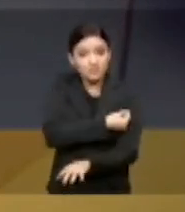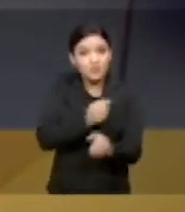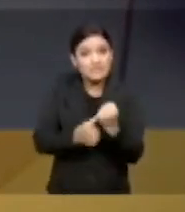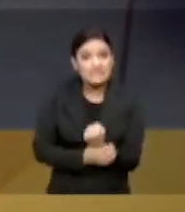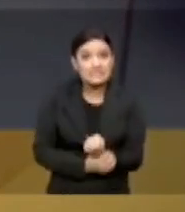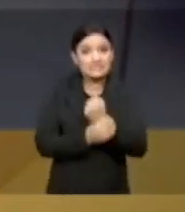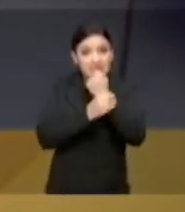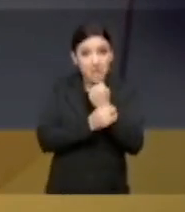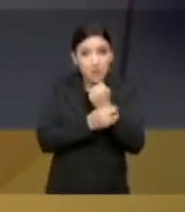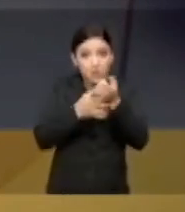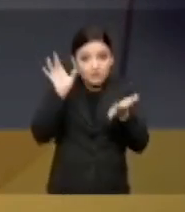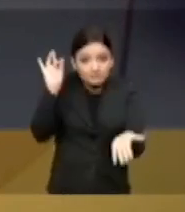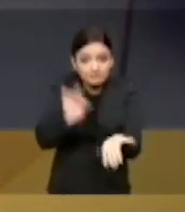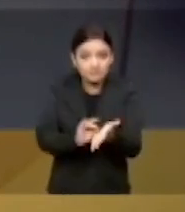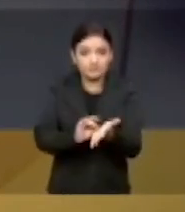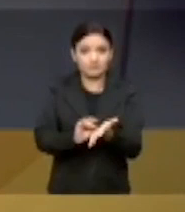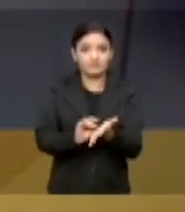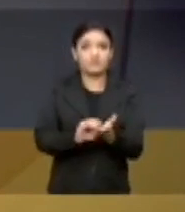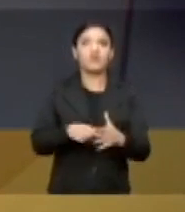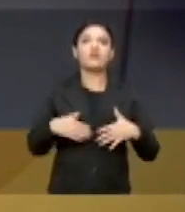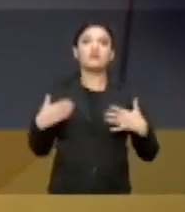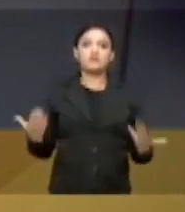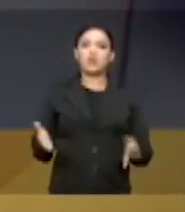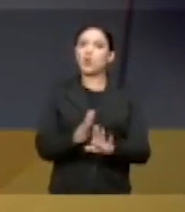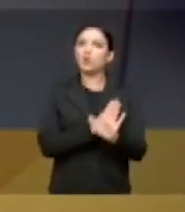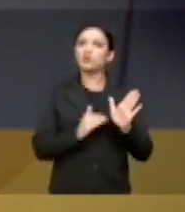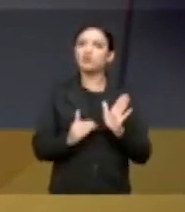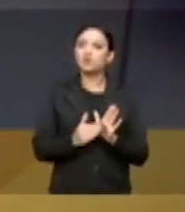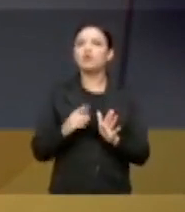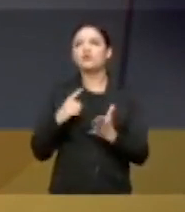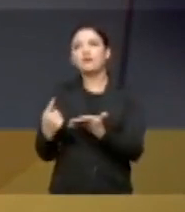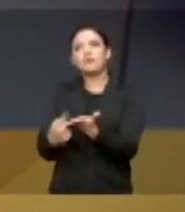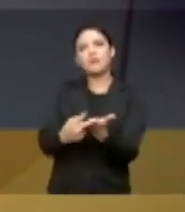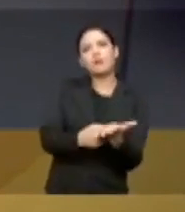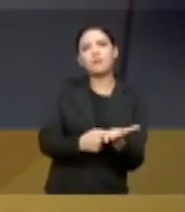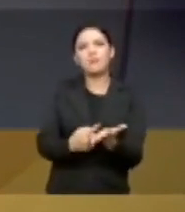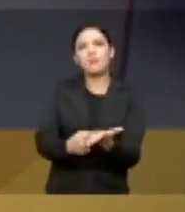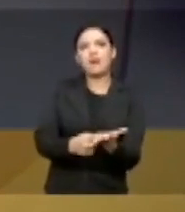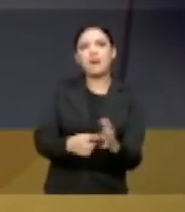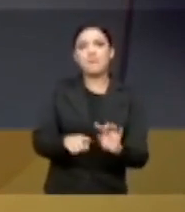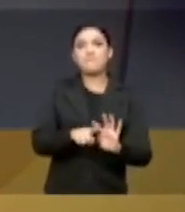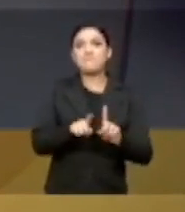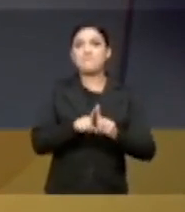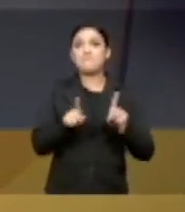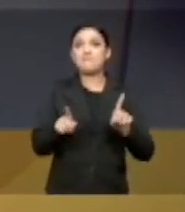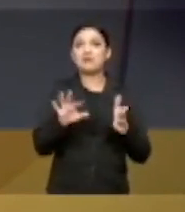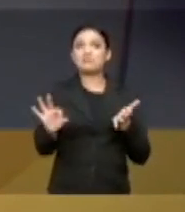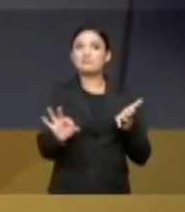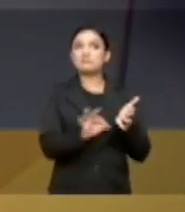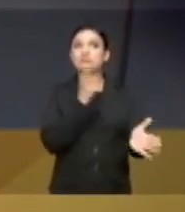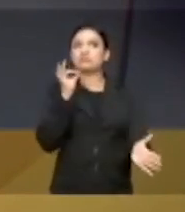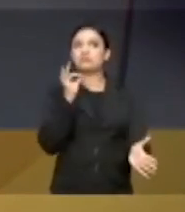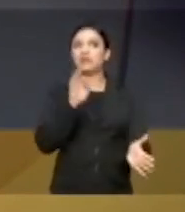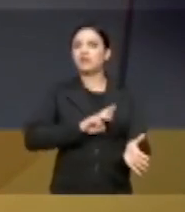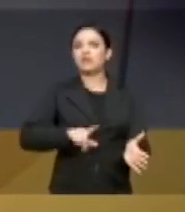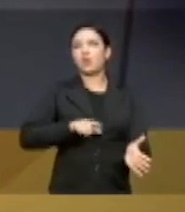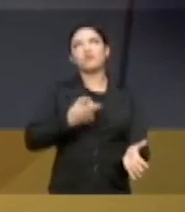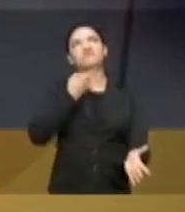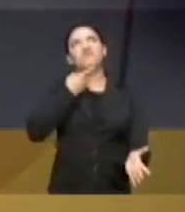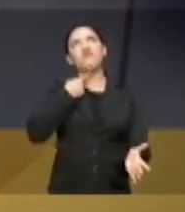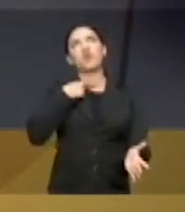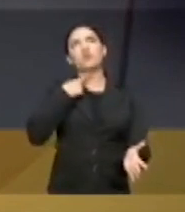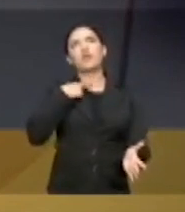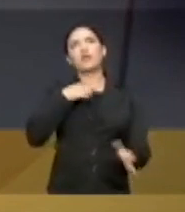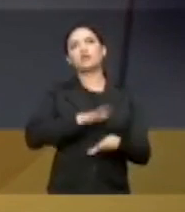repito, essas iniciativas não acontecerão, nem sequer deixarão de acontecer por voluntarismo, mas